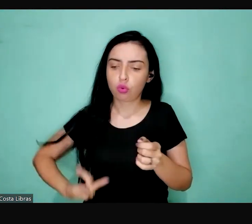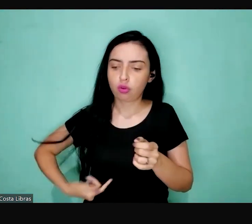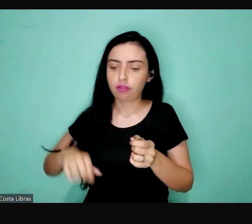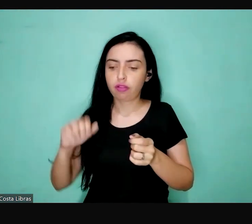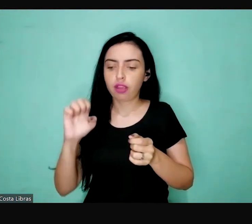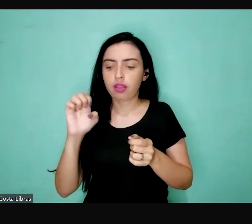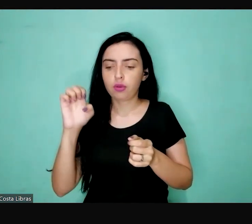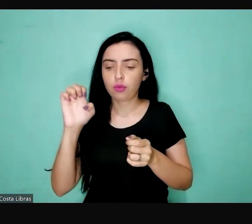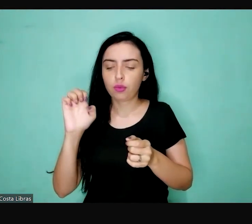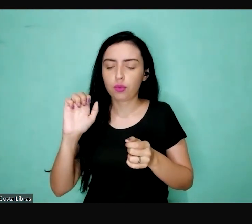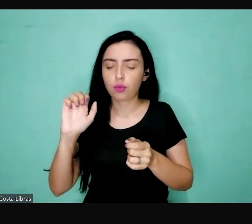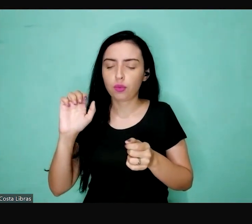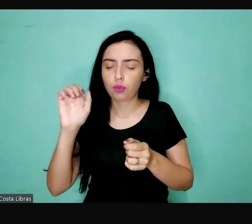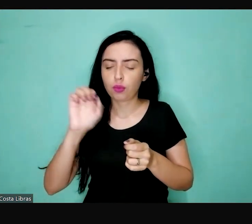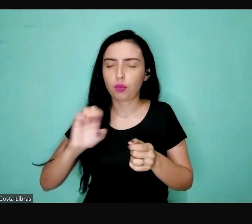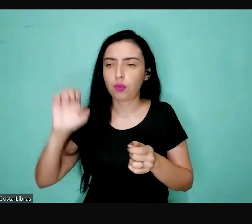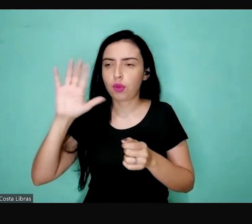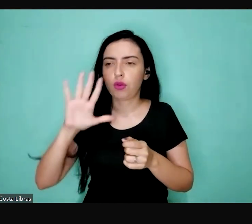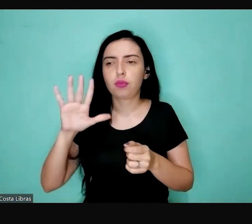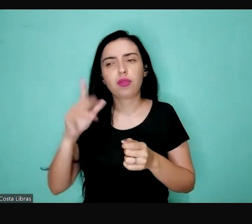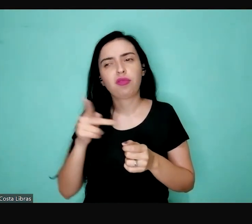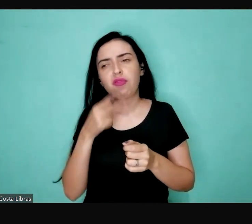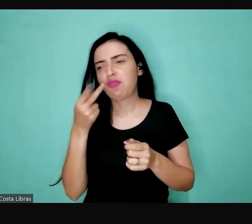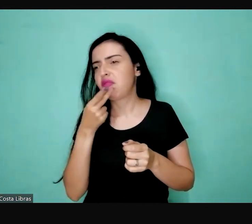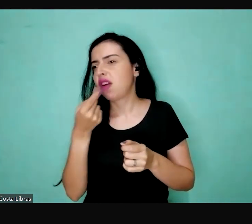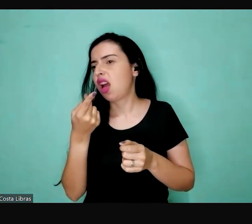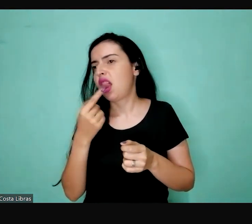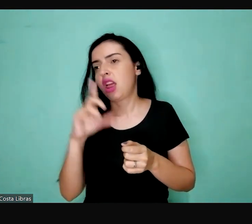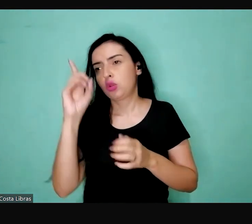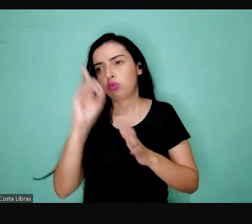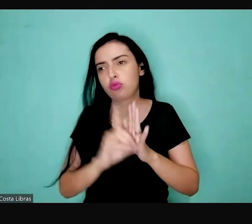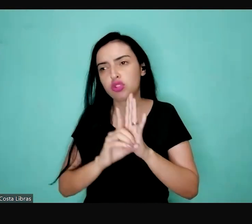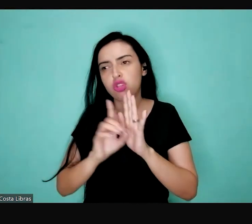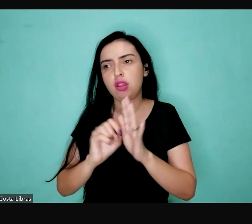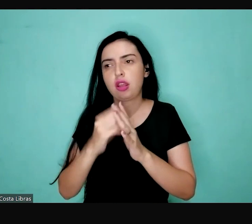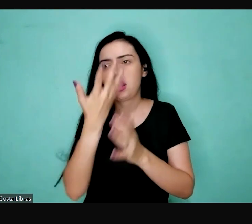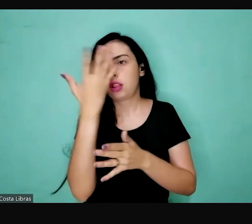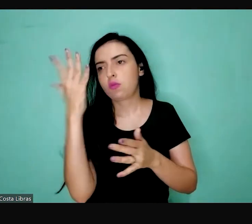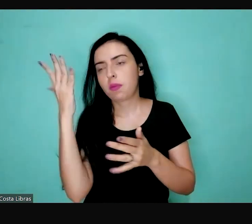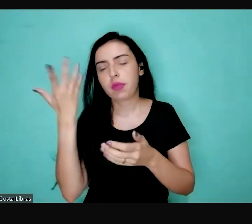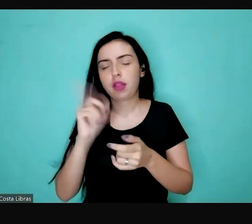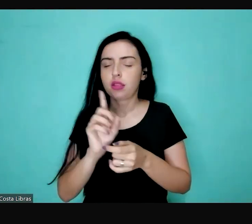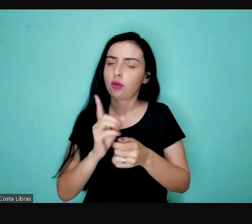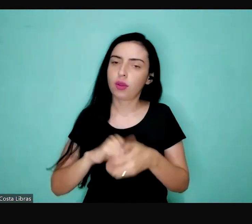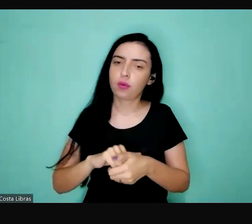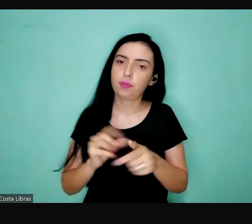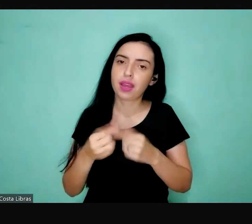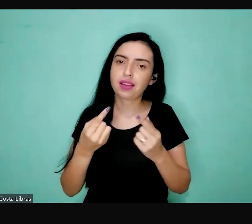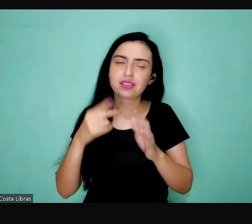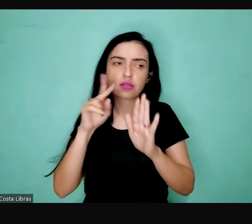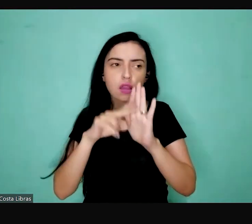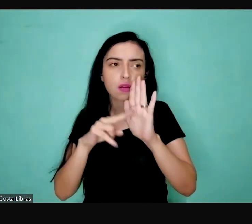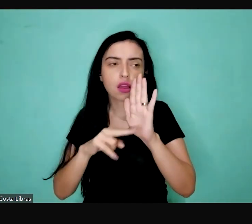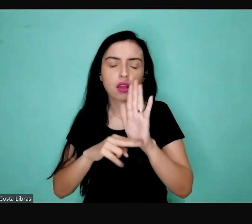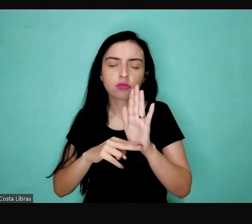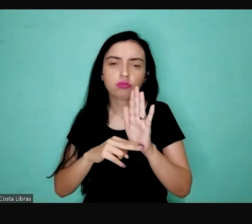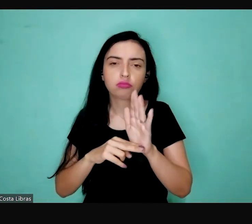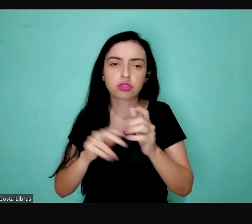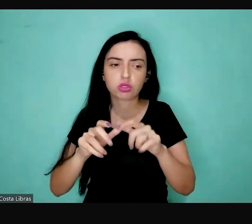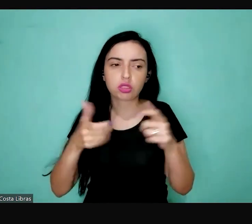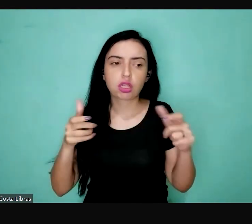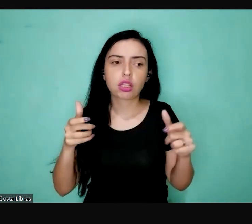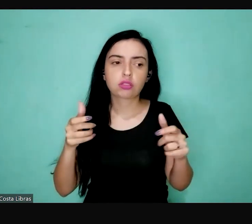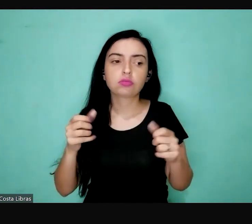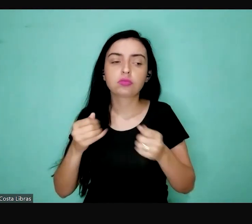naturalmente, nem de direito ambiental, mas através de outras vias sim que vai-se alargar essa